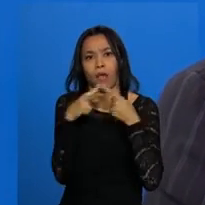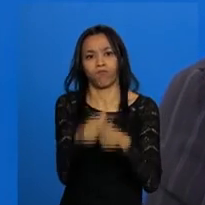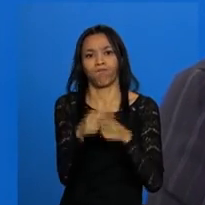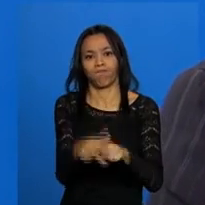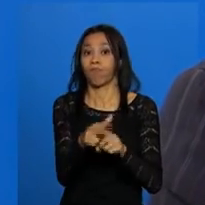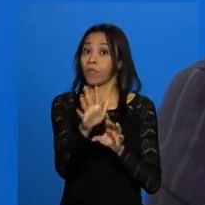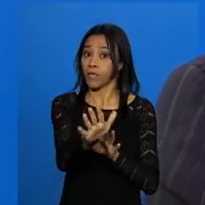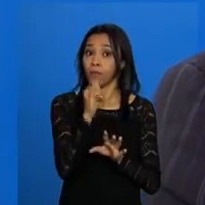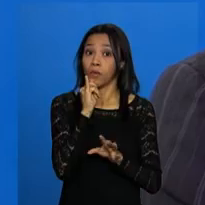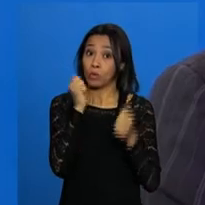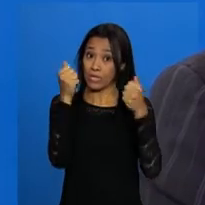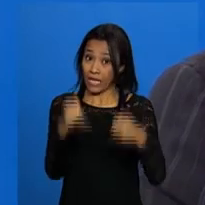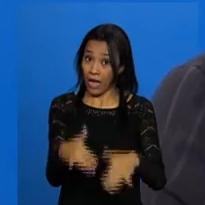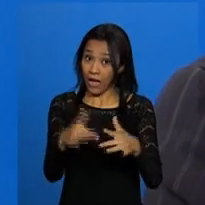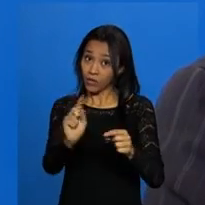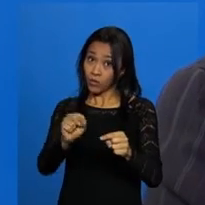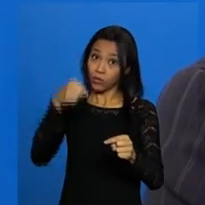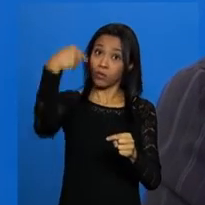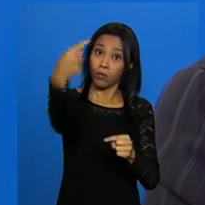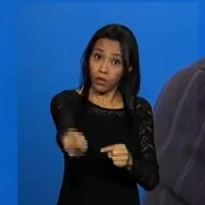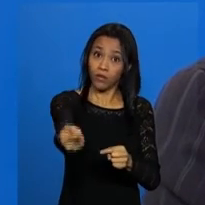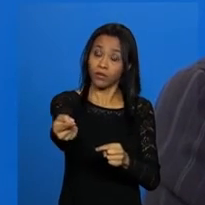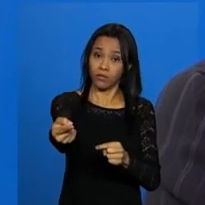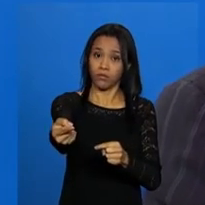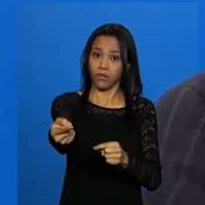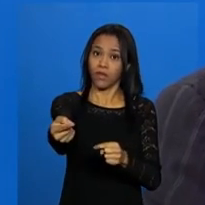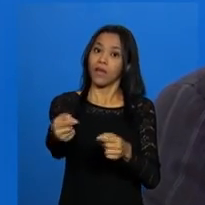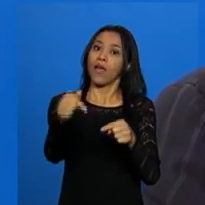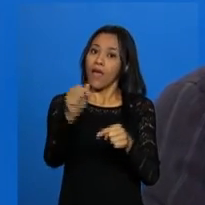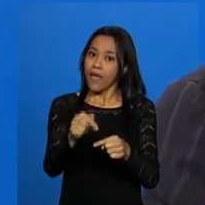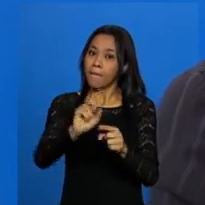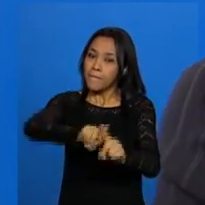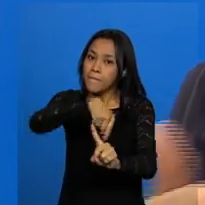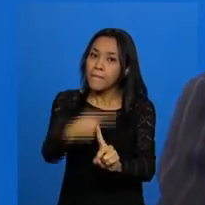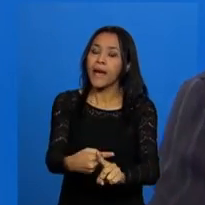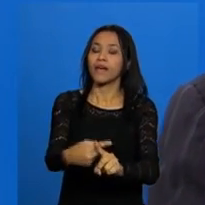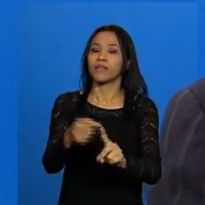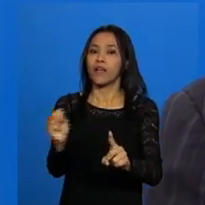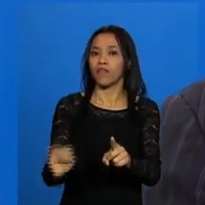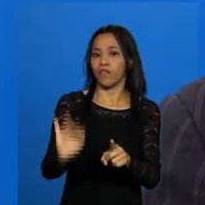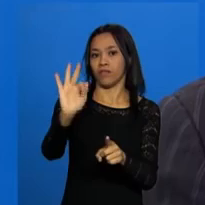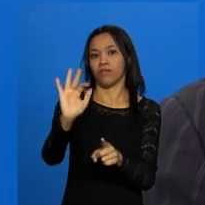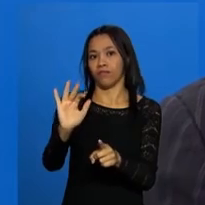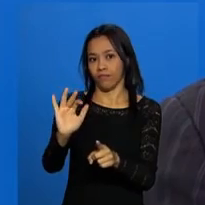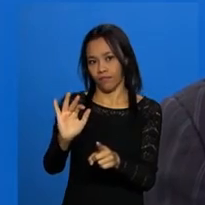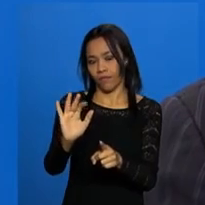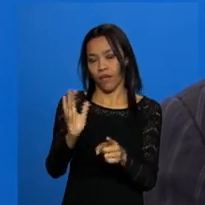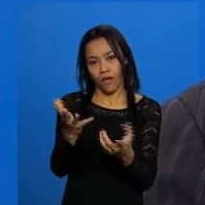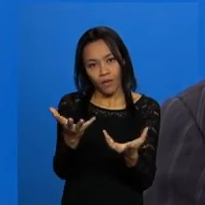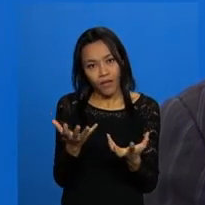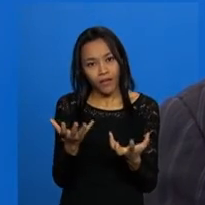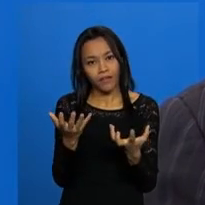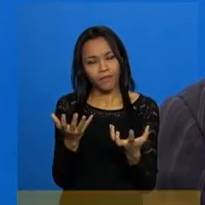ano seguinte serão as despesas deste ano mais a inflação. E aí eu quero dar ênfase ao que foi